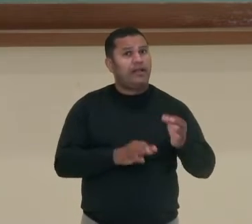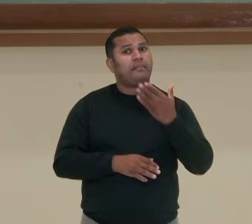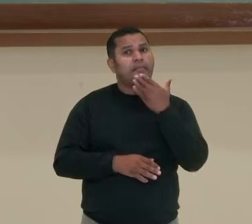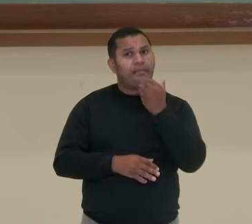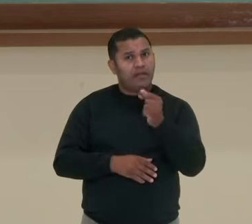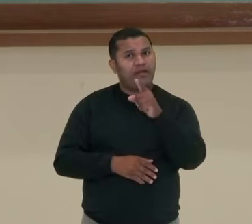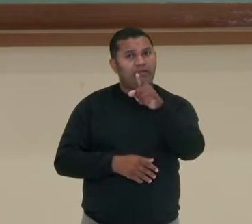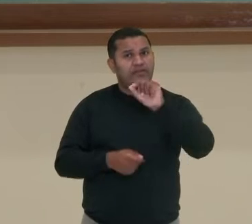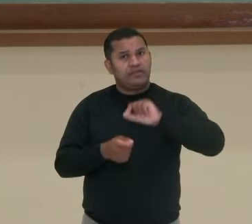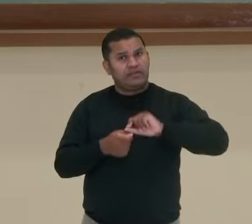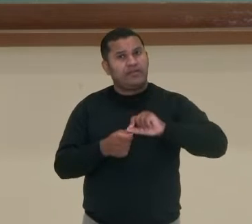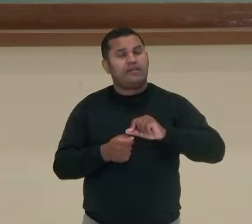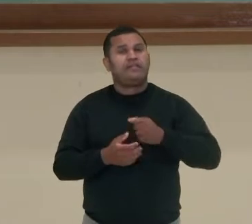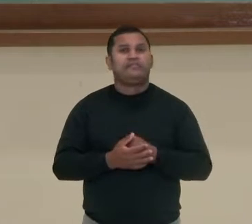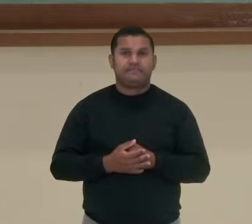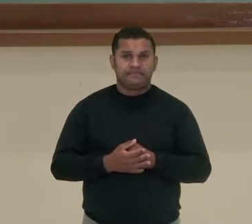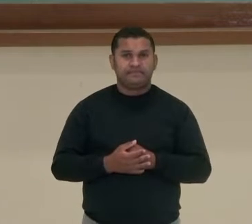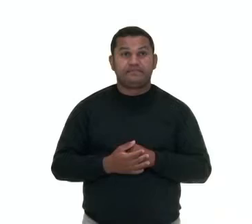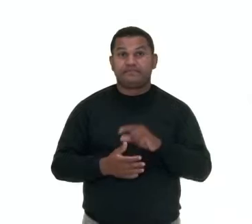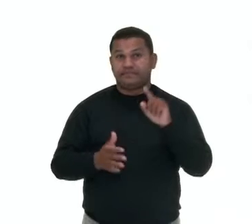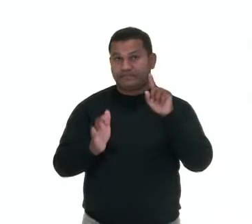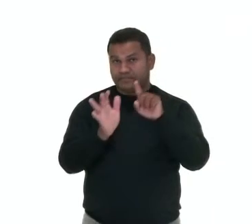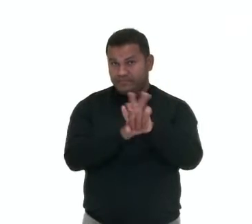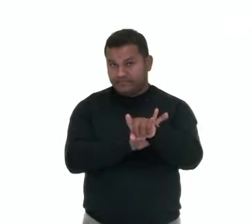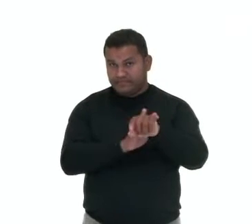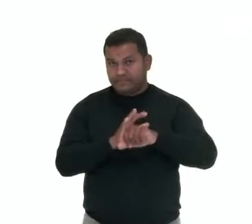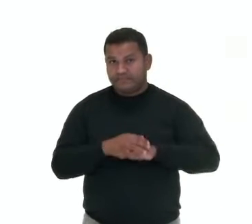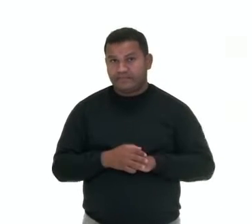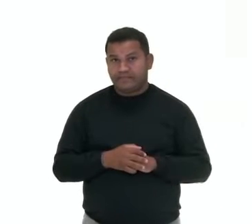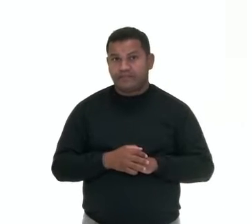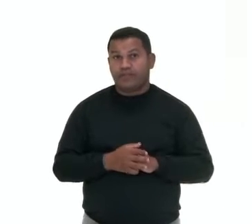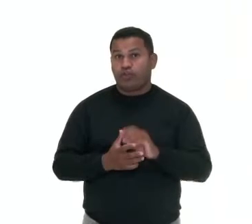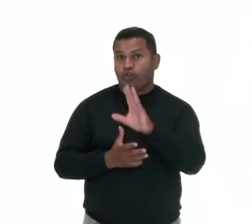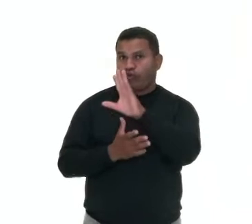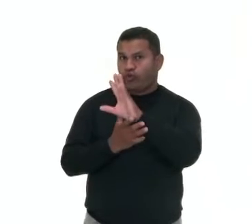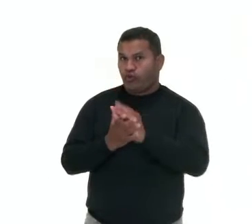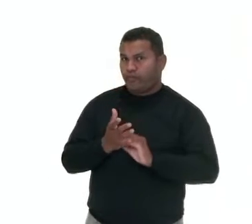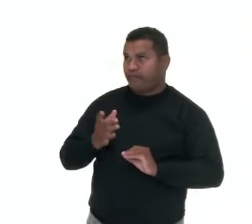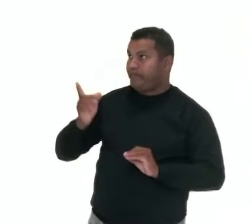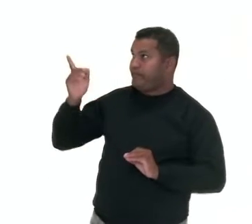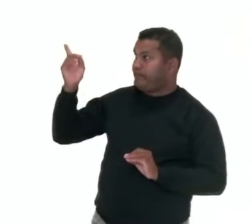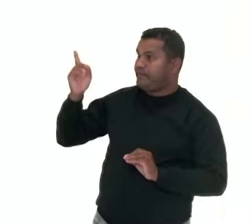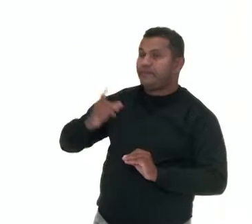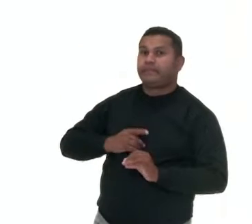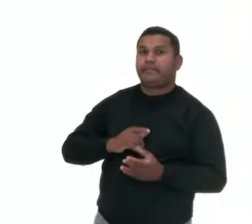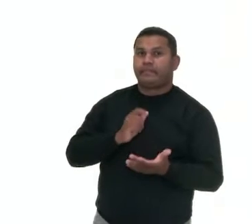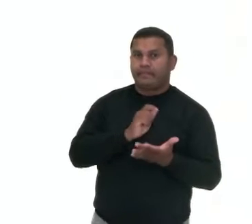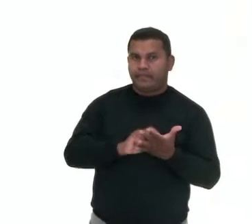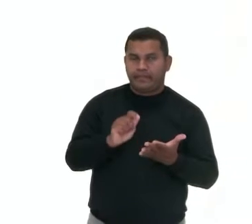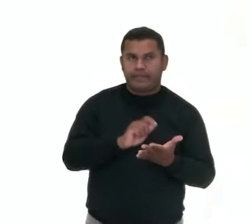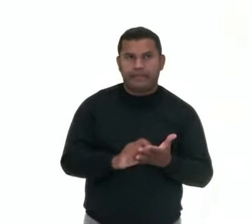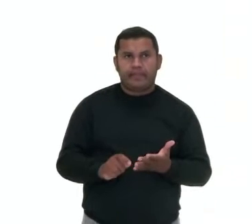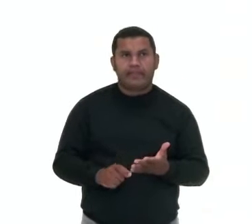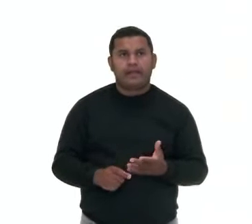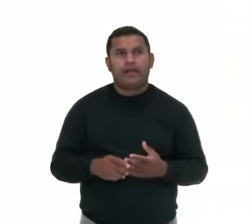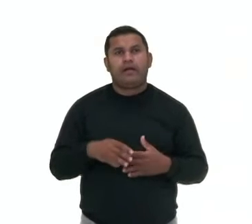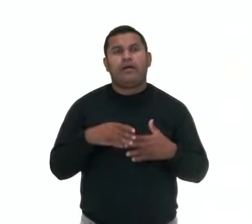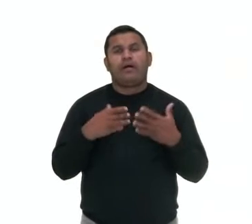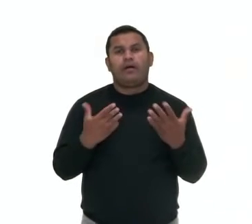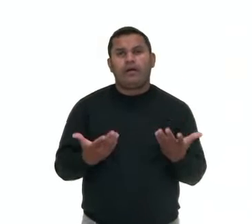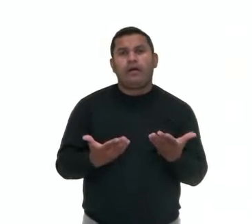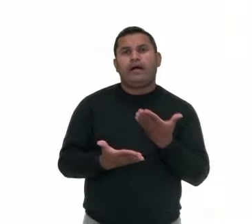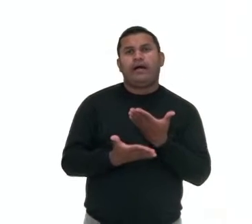Vamos agora para a nossa primeira pergunta. Copie a pergunta em seu caderno e responda. De acordo com